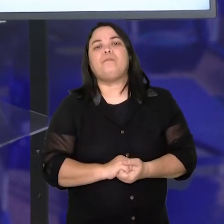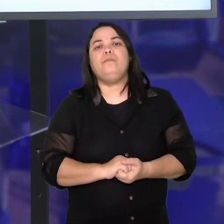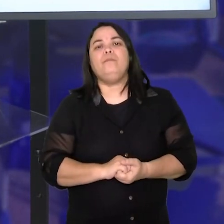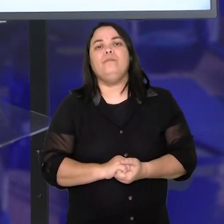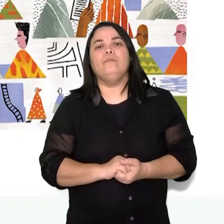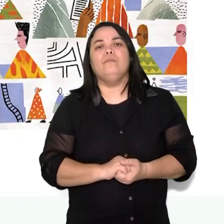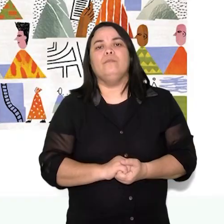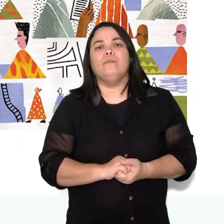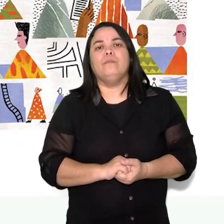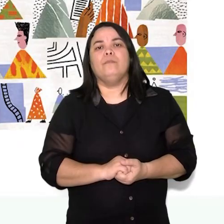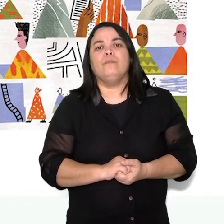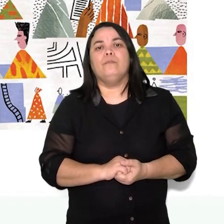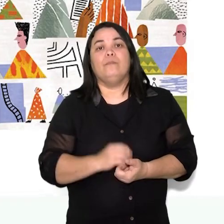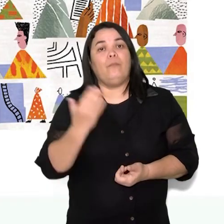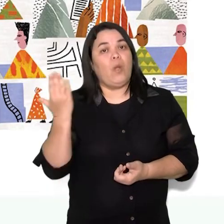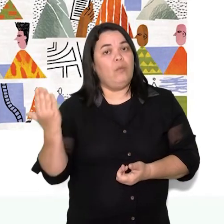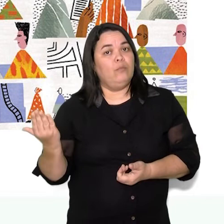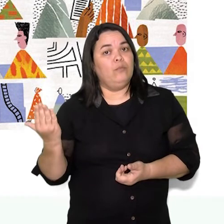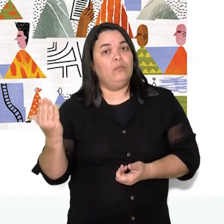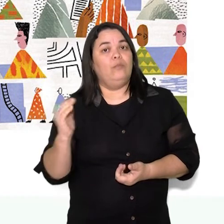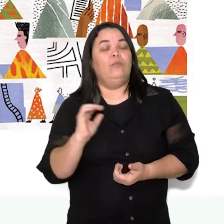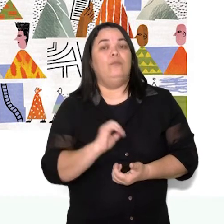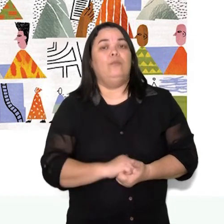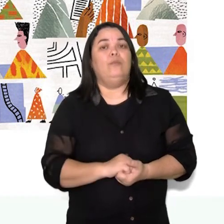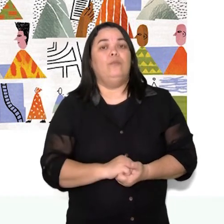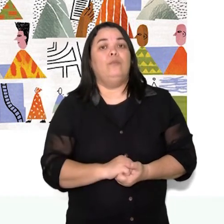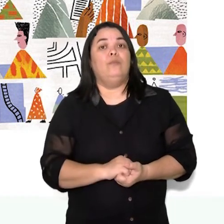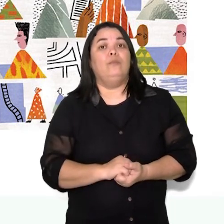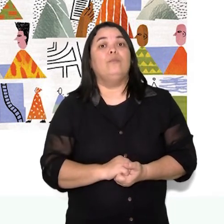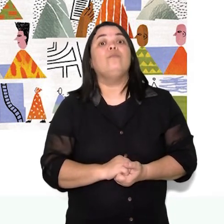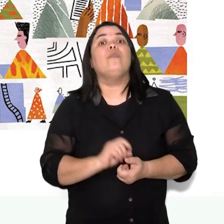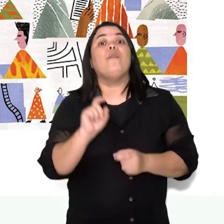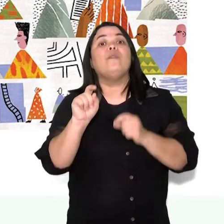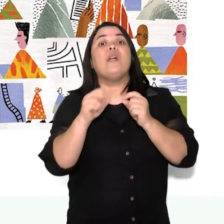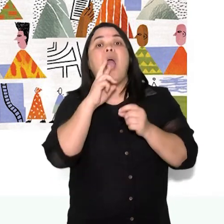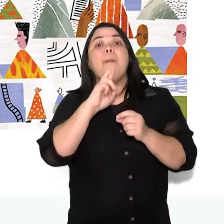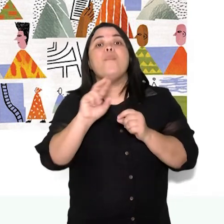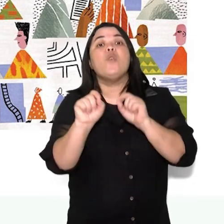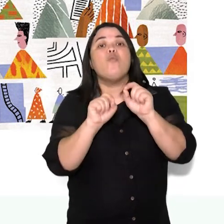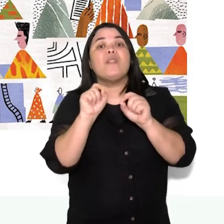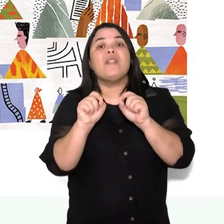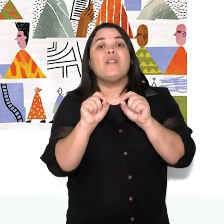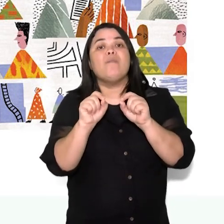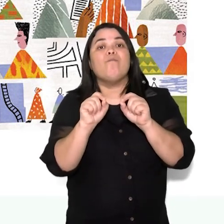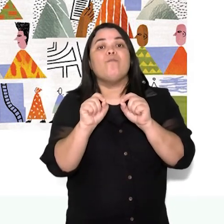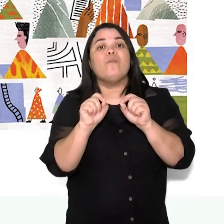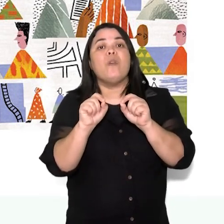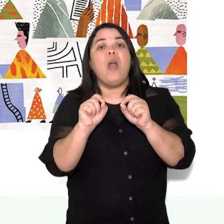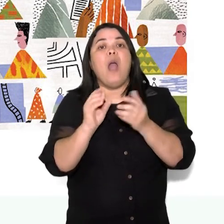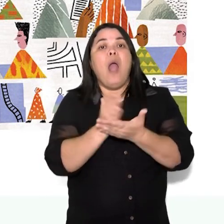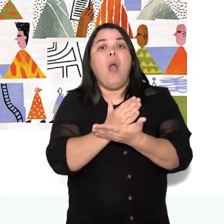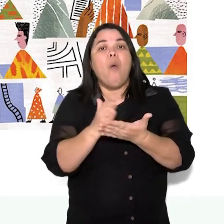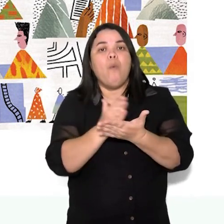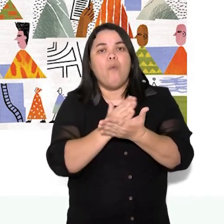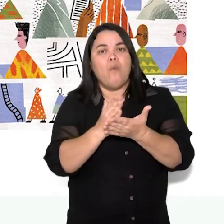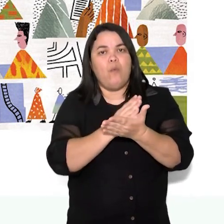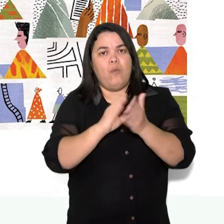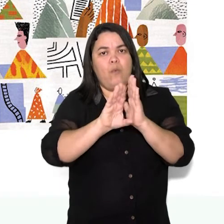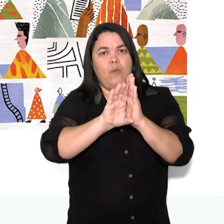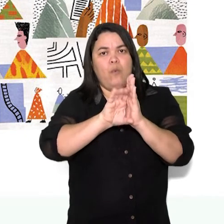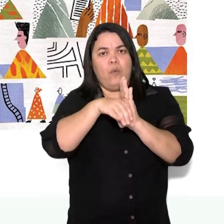gente finalizar, o sexto passo nos pede alguns conceitos básicos, né, para completar. Aqui